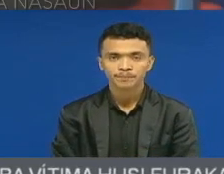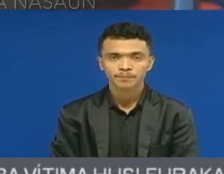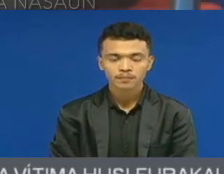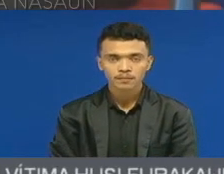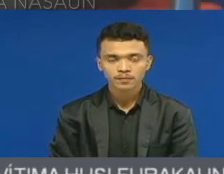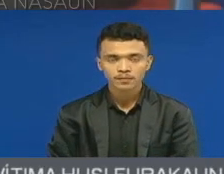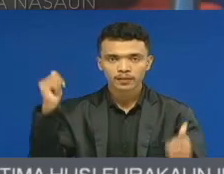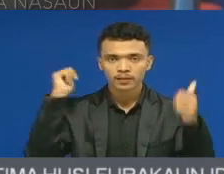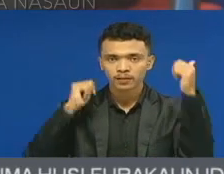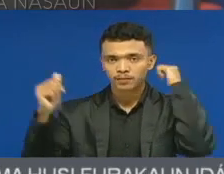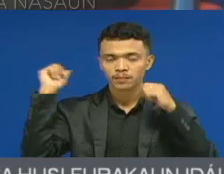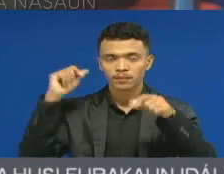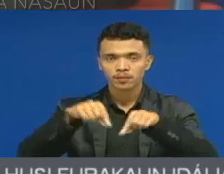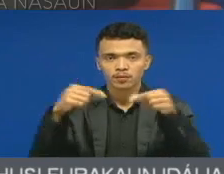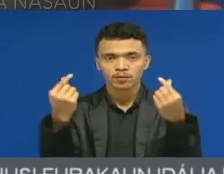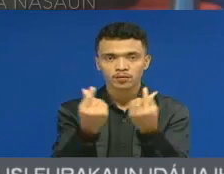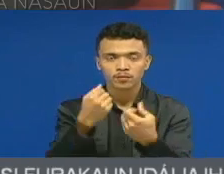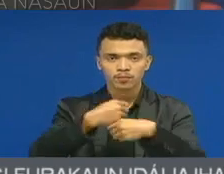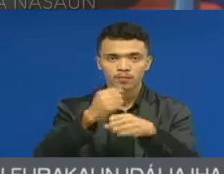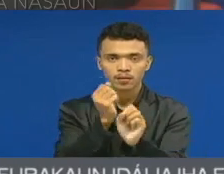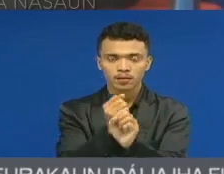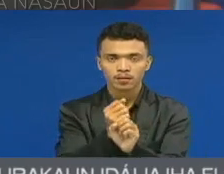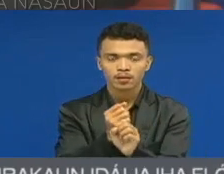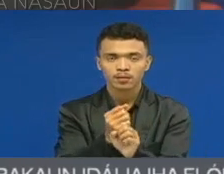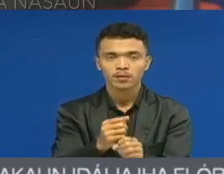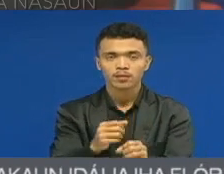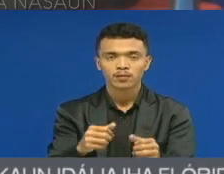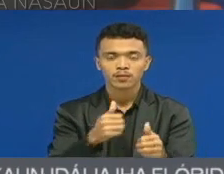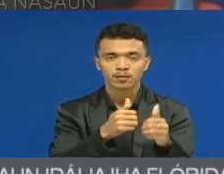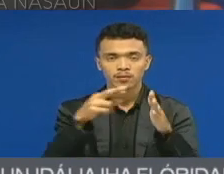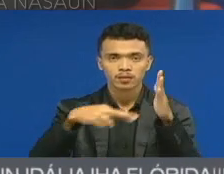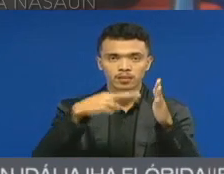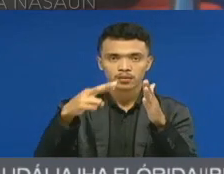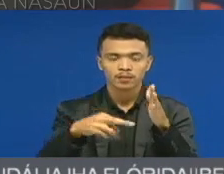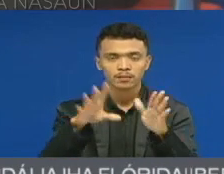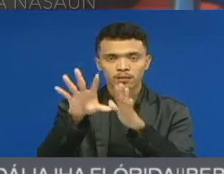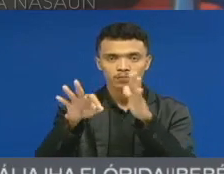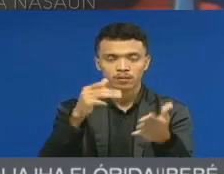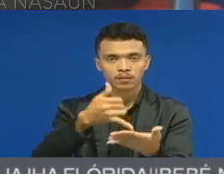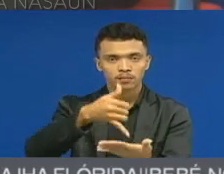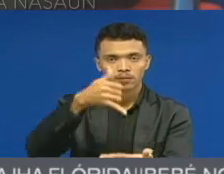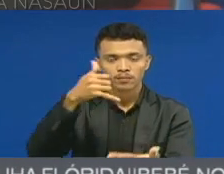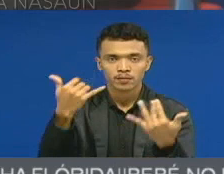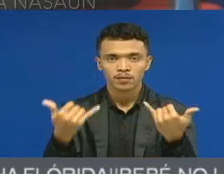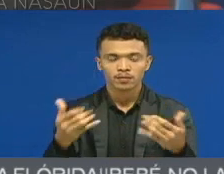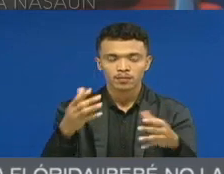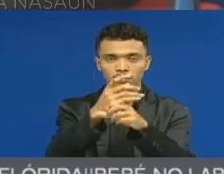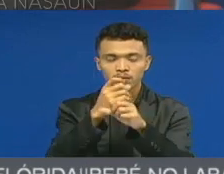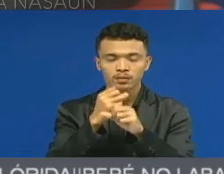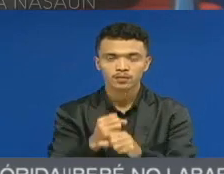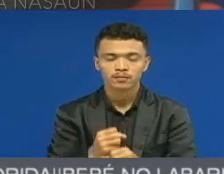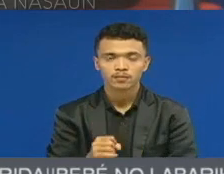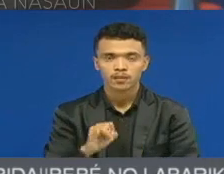Itabo, halo a equipa, e nem saímos a nessa base de critério de bato, retam prêmio, e nem a oração da octa de simu. Halo